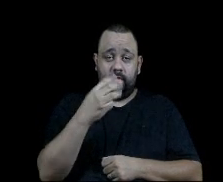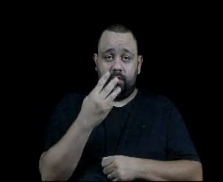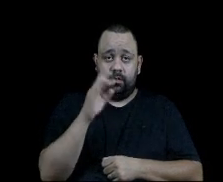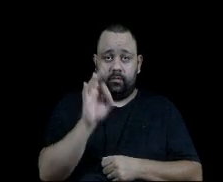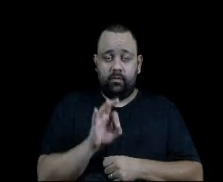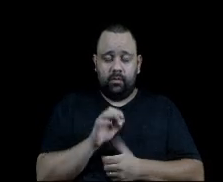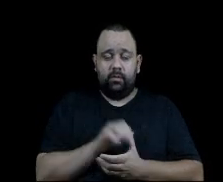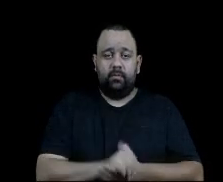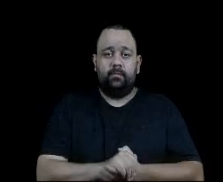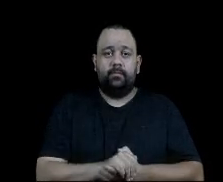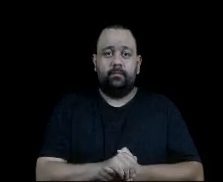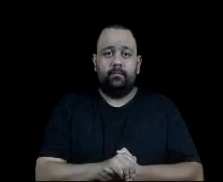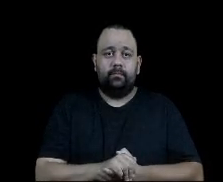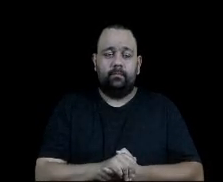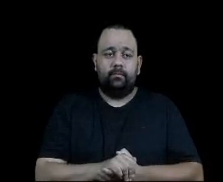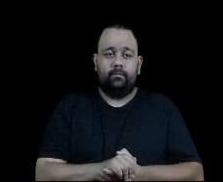de